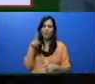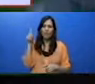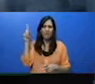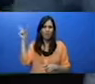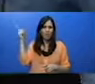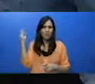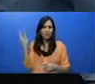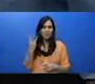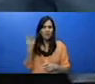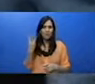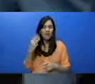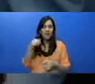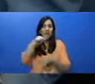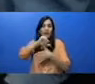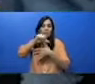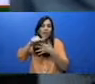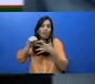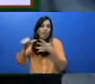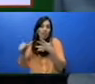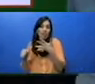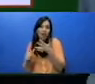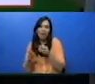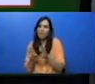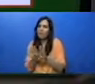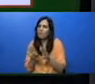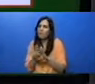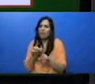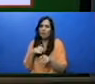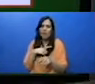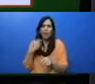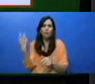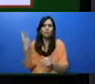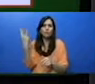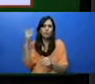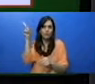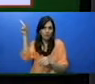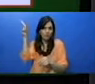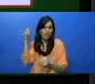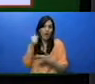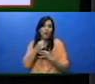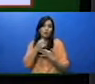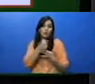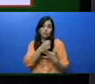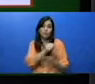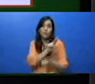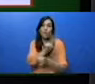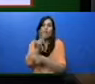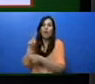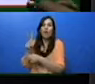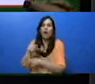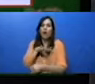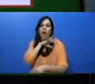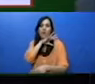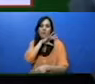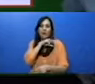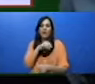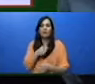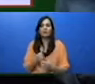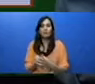vocês quiserem pesquisar, vocês vão saber mais sobre um pouquinho de cada uma delas, ok?